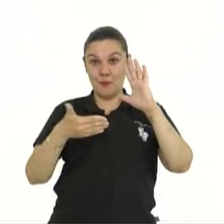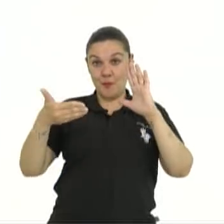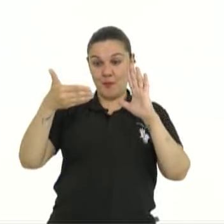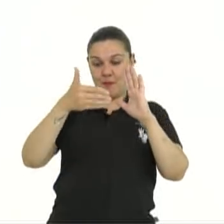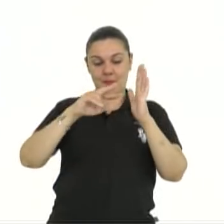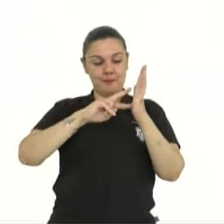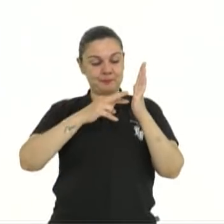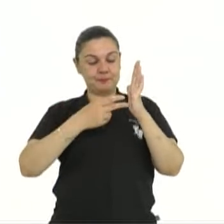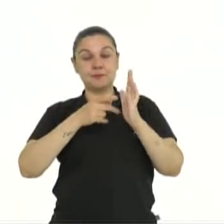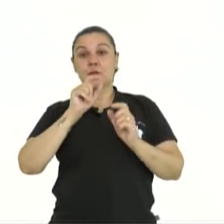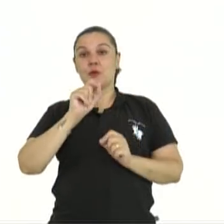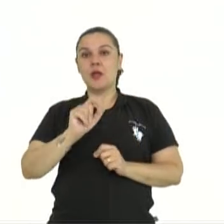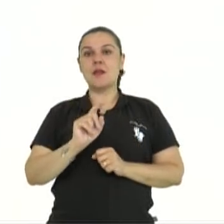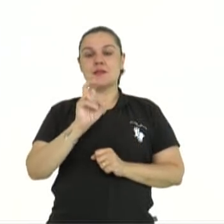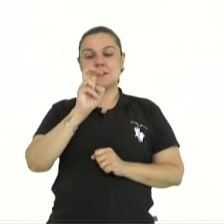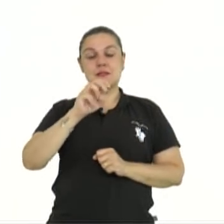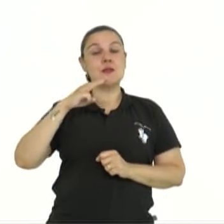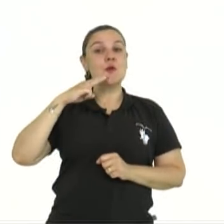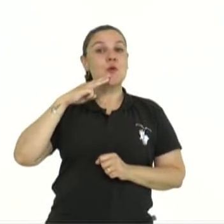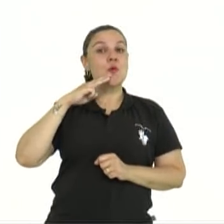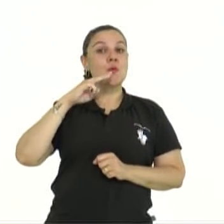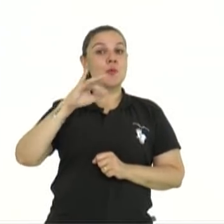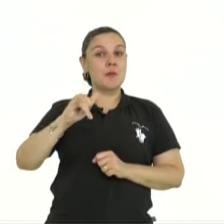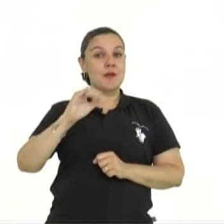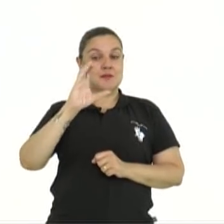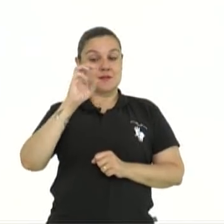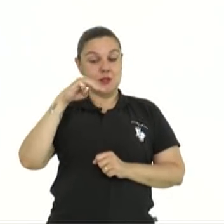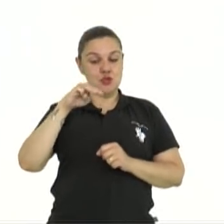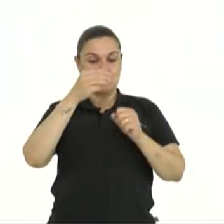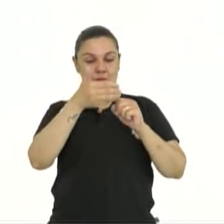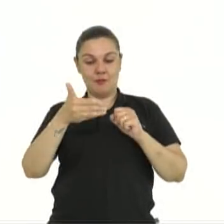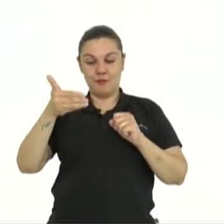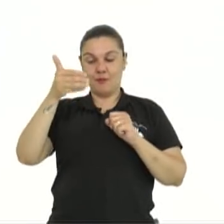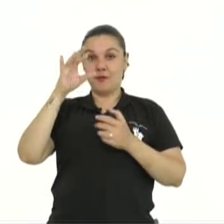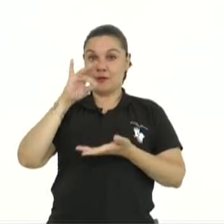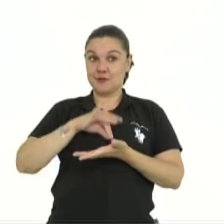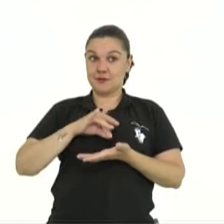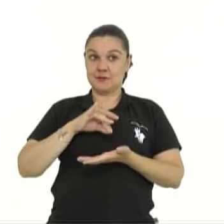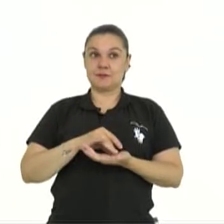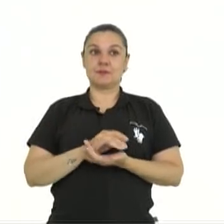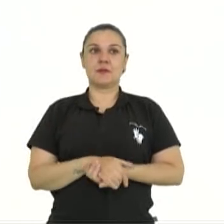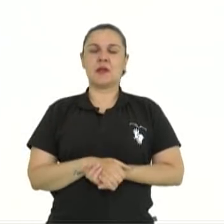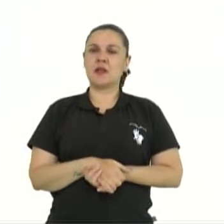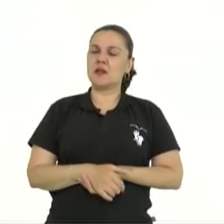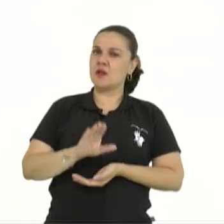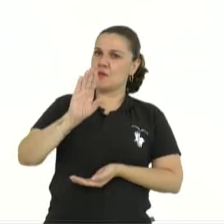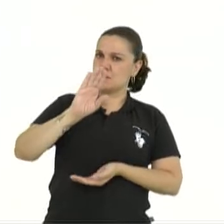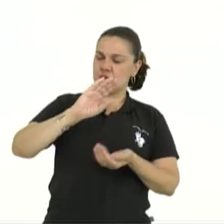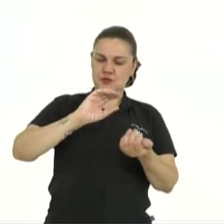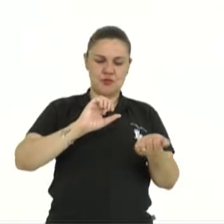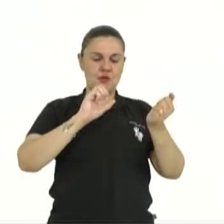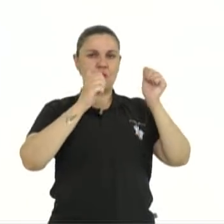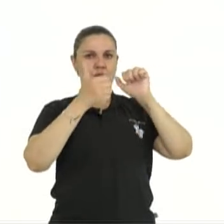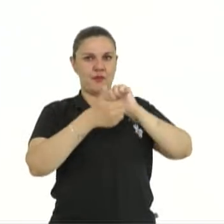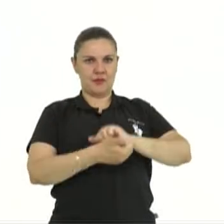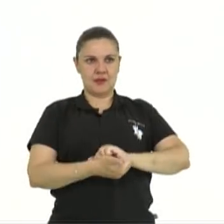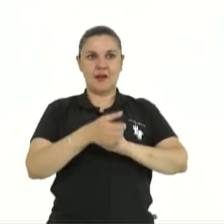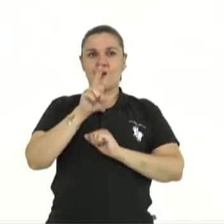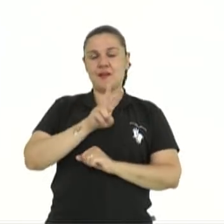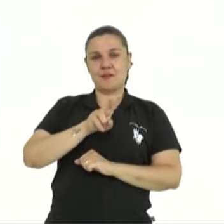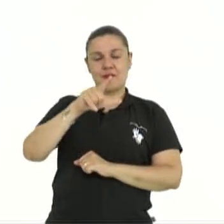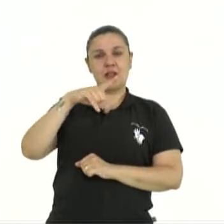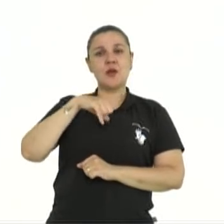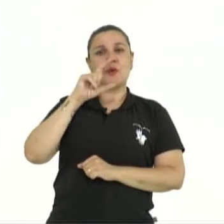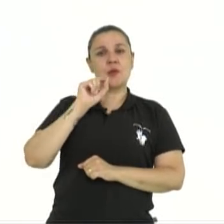né, equivale a 5 milhões de centímetros na paisagem real. Se fizermos a conversão, nós